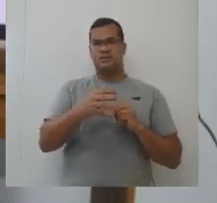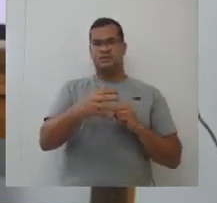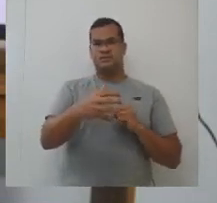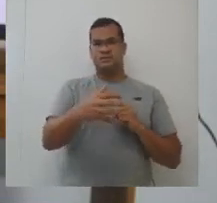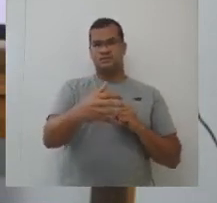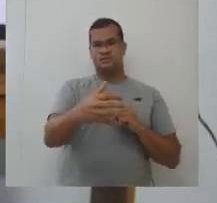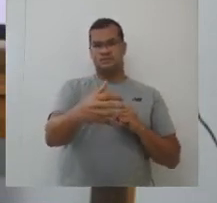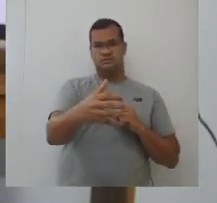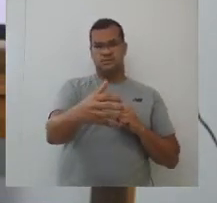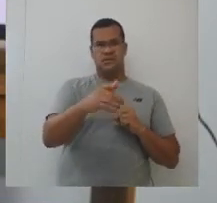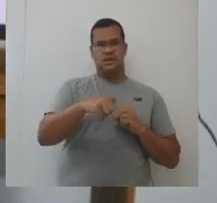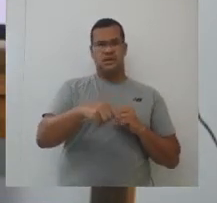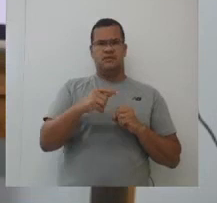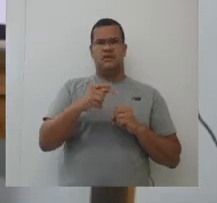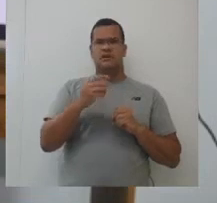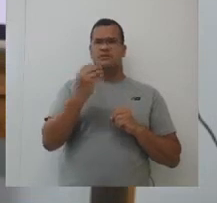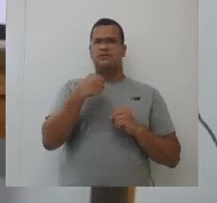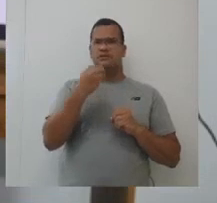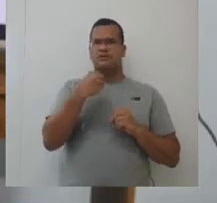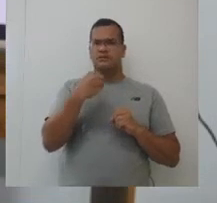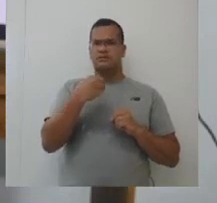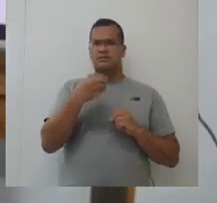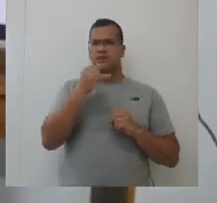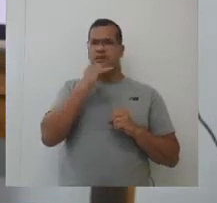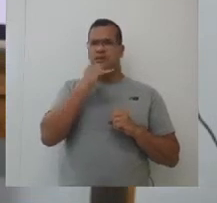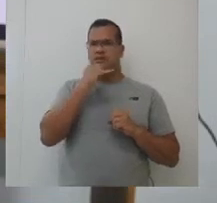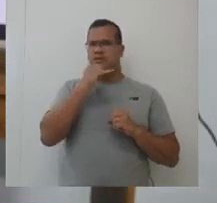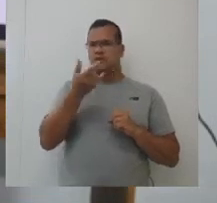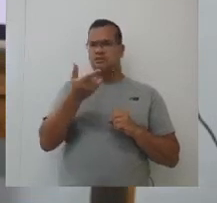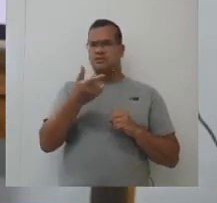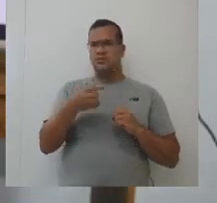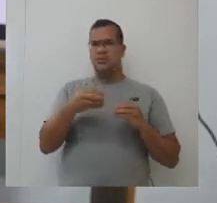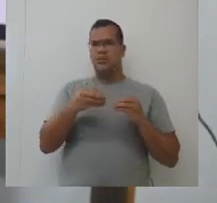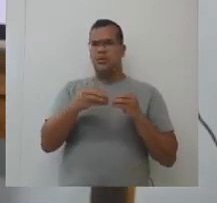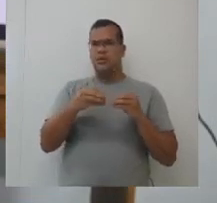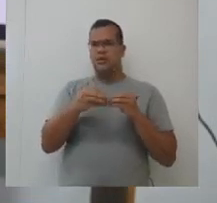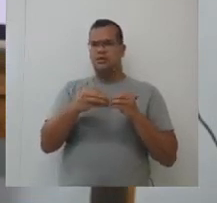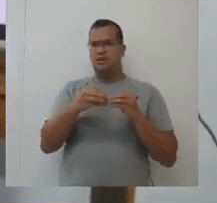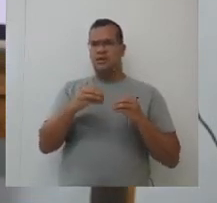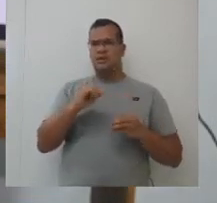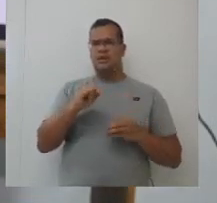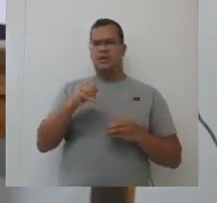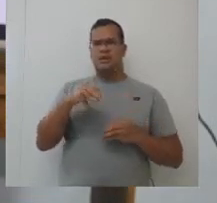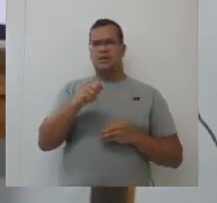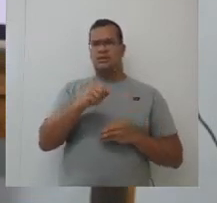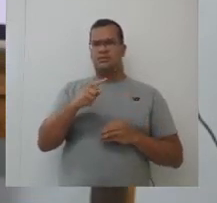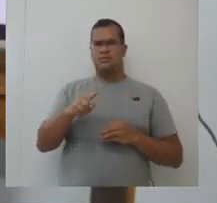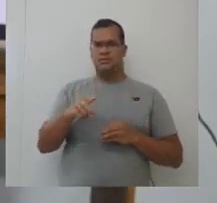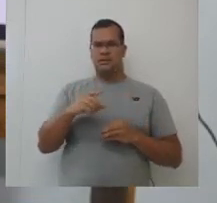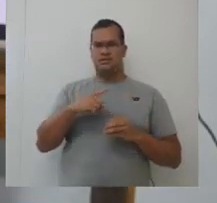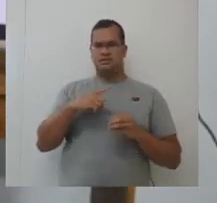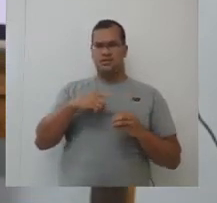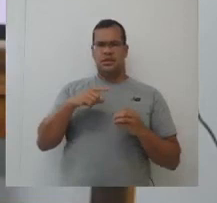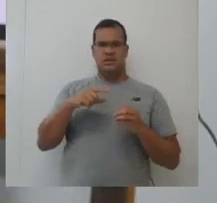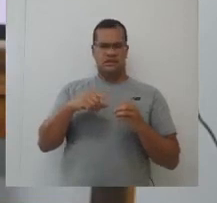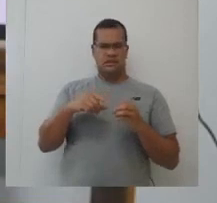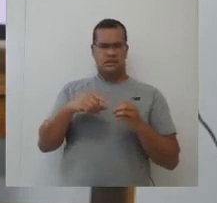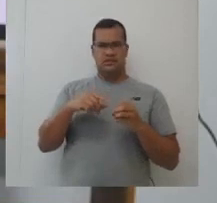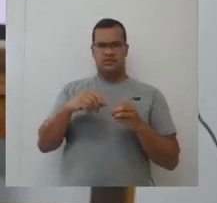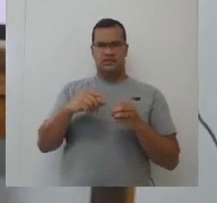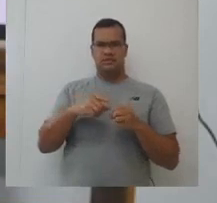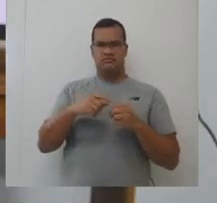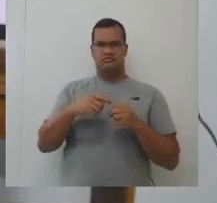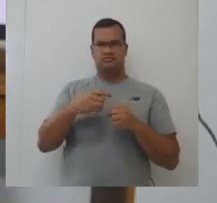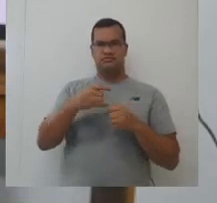diminui. Exemplo de um ímã. Você pega um ímã, aí o ímã cria ao seu